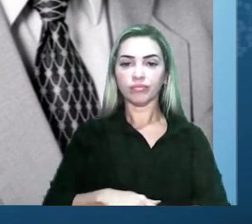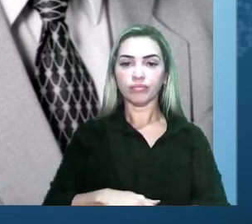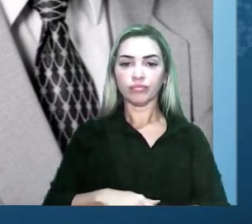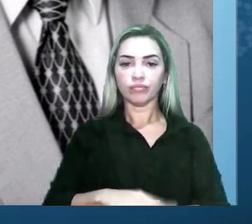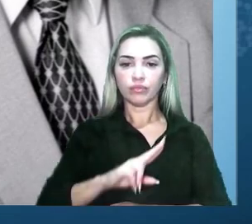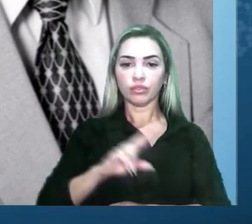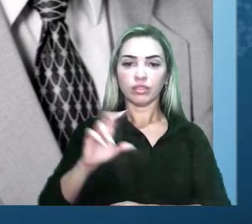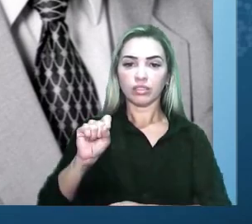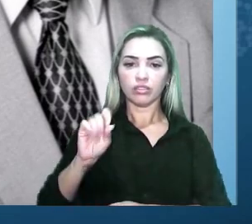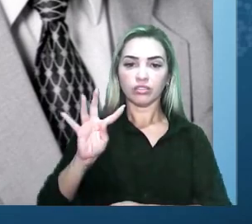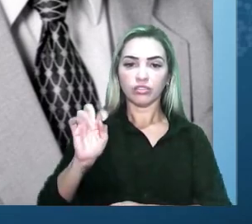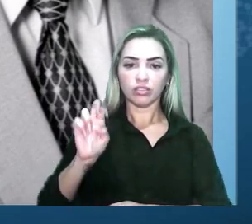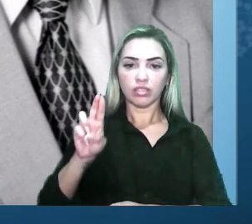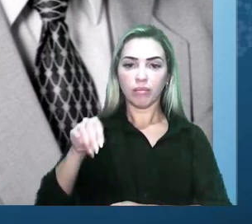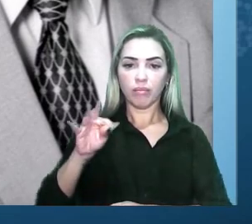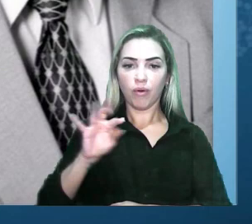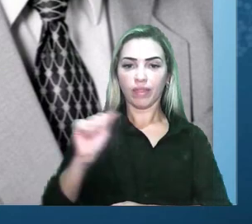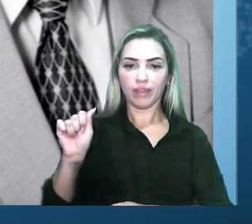Santos Mota.